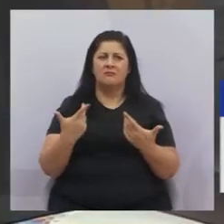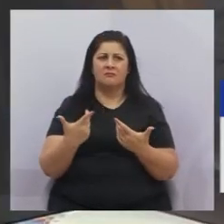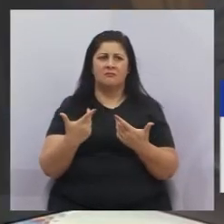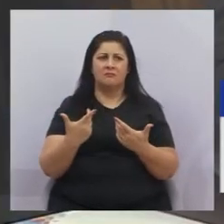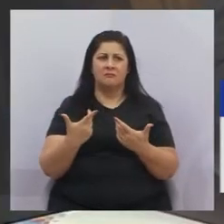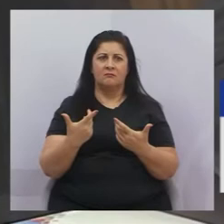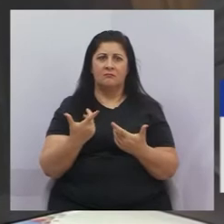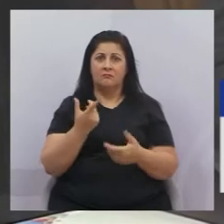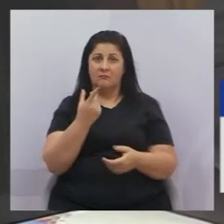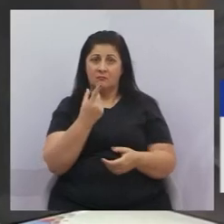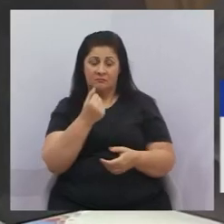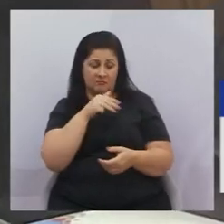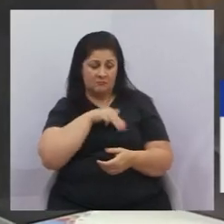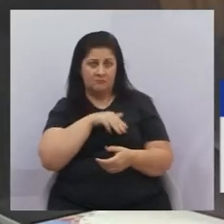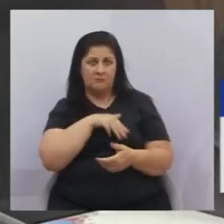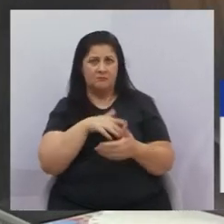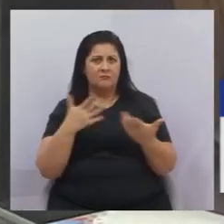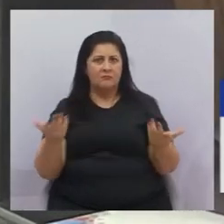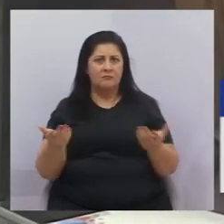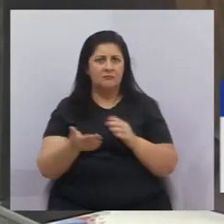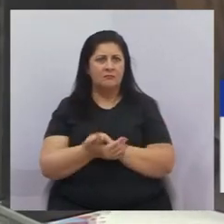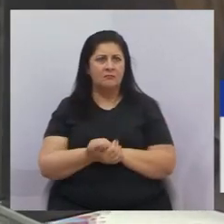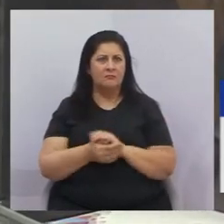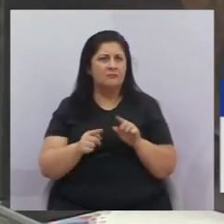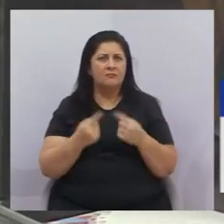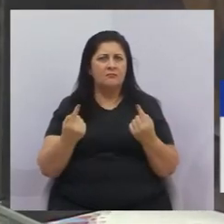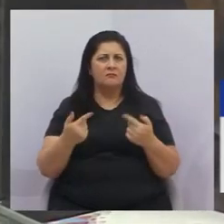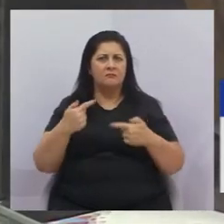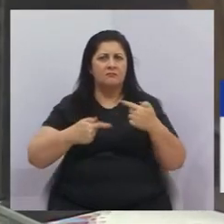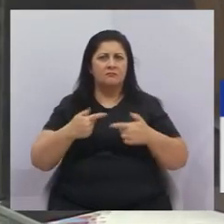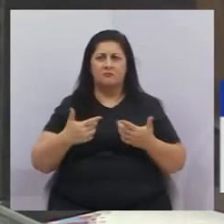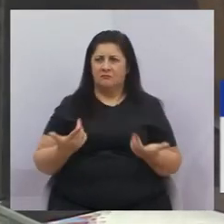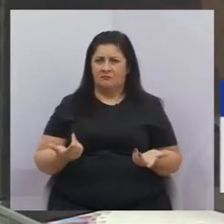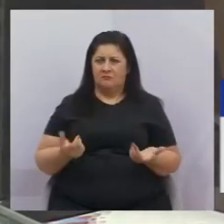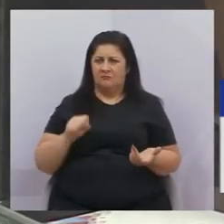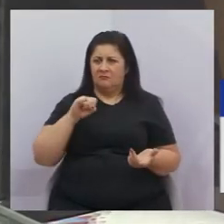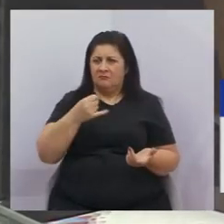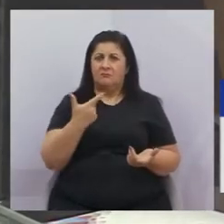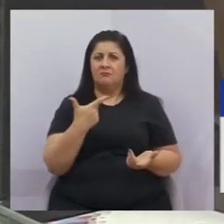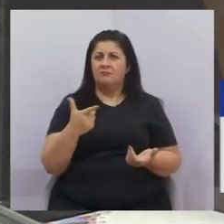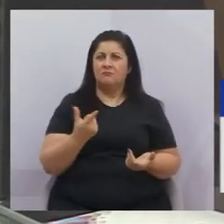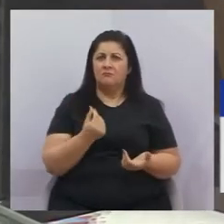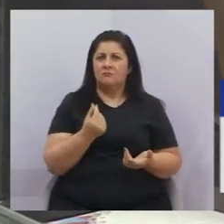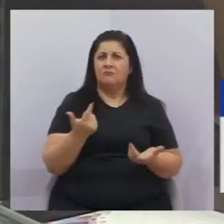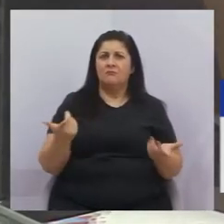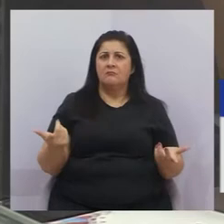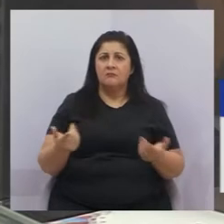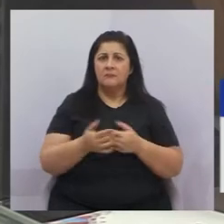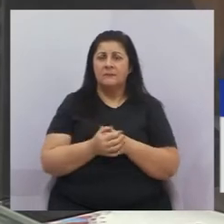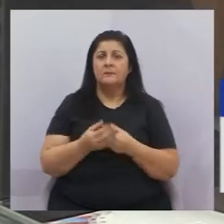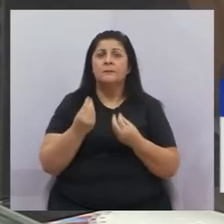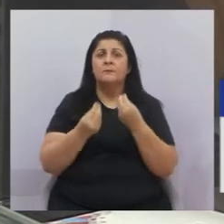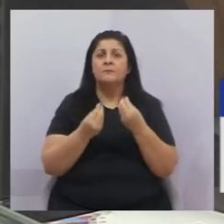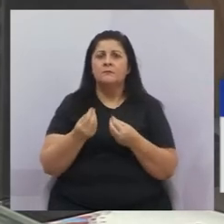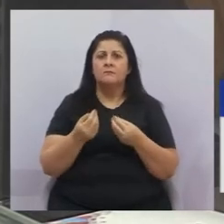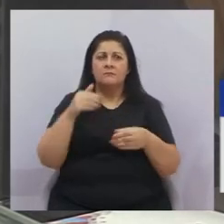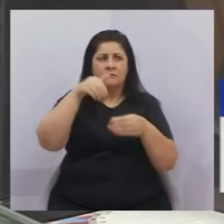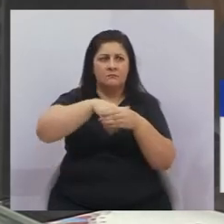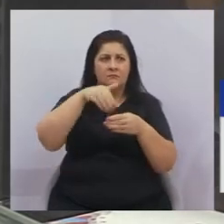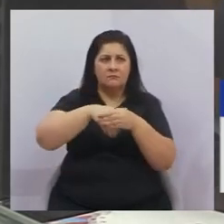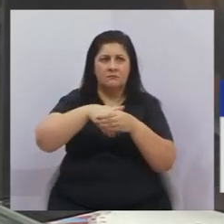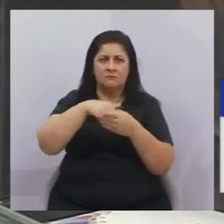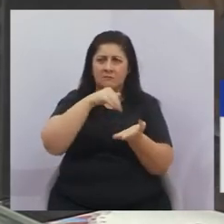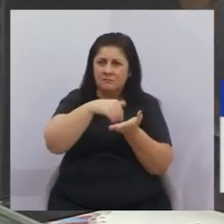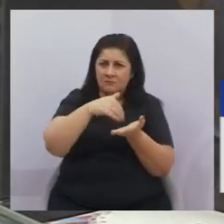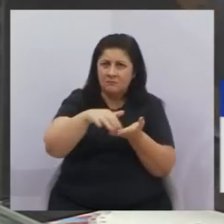com salário. E não se faz política pública sem orçamento, sem dinheiro, para fazer a diferença. Nós estamos votando uma